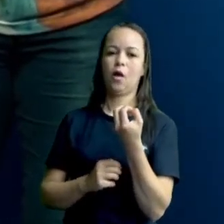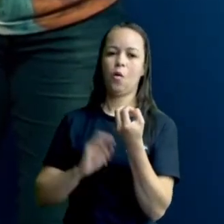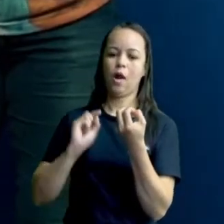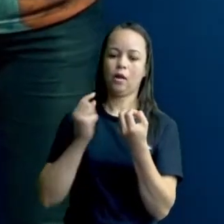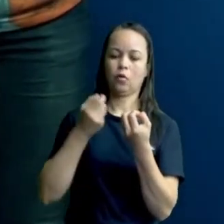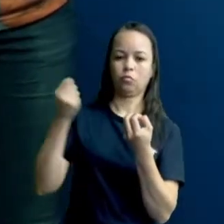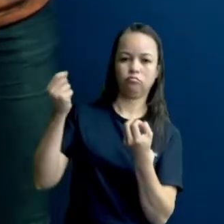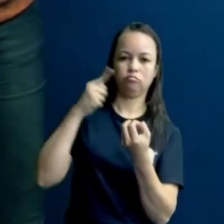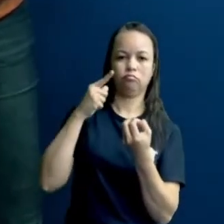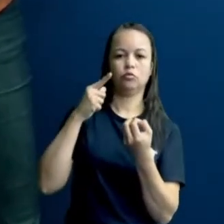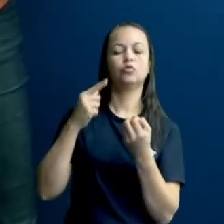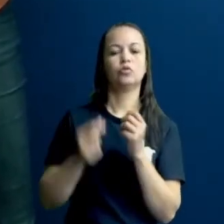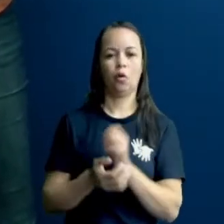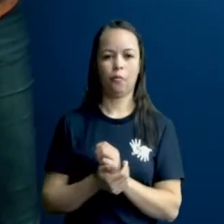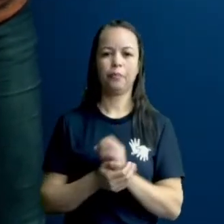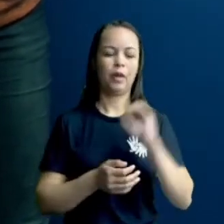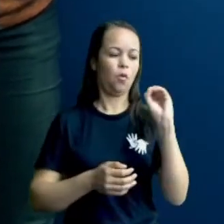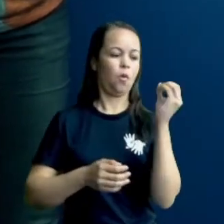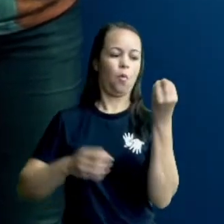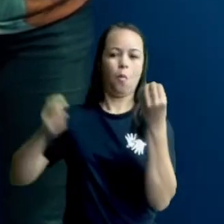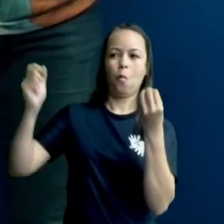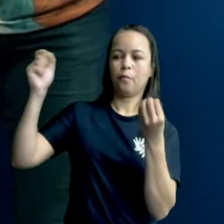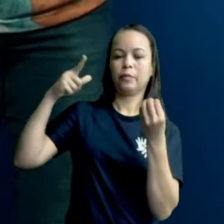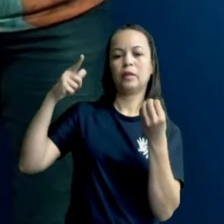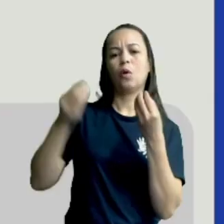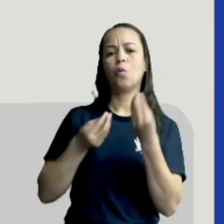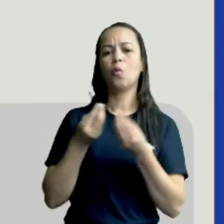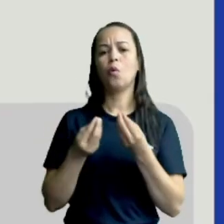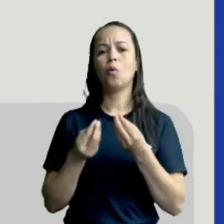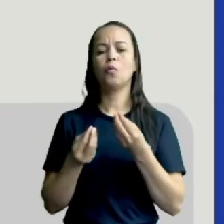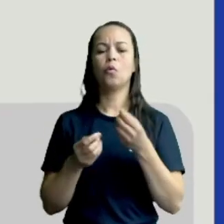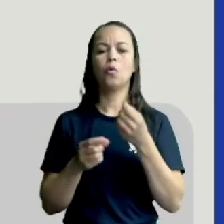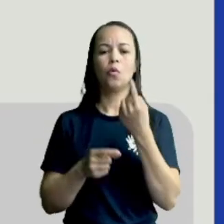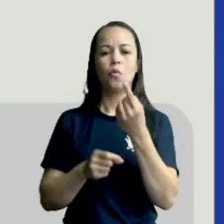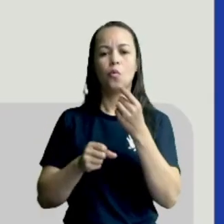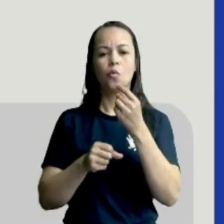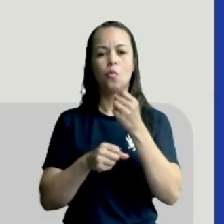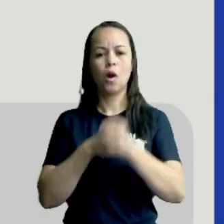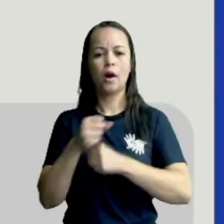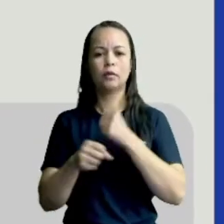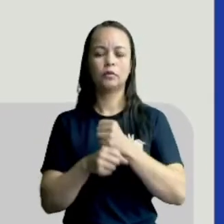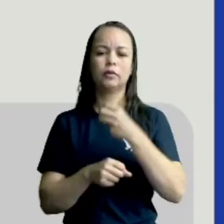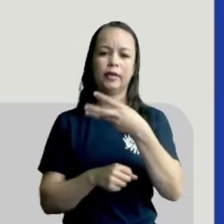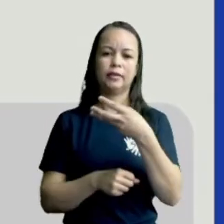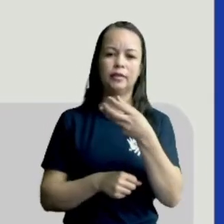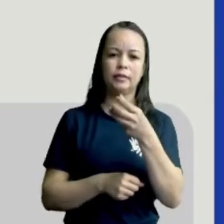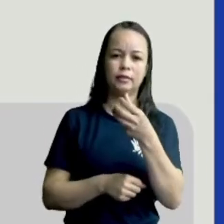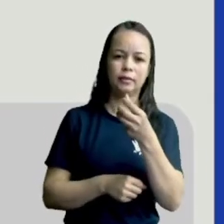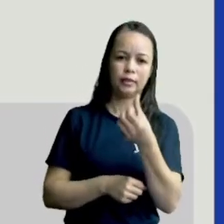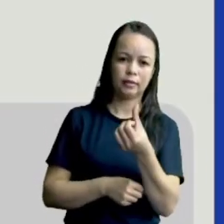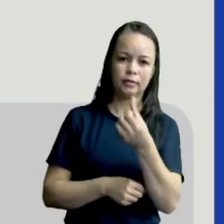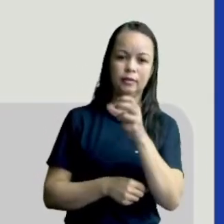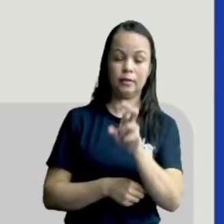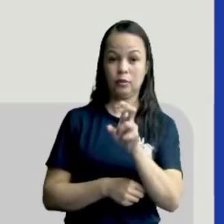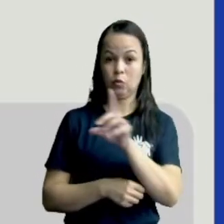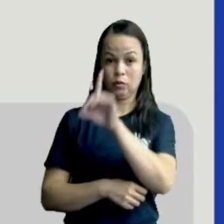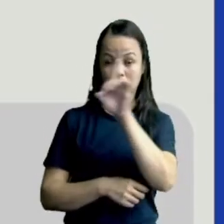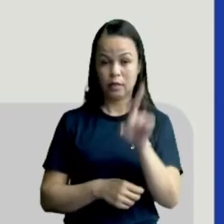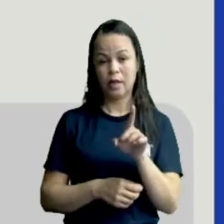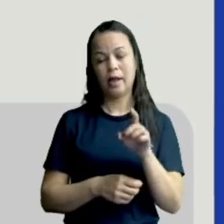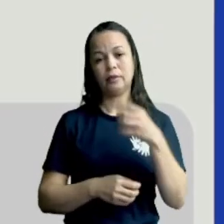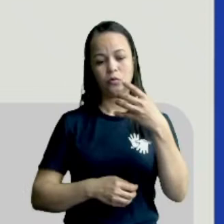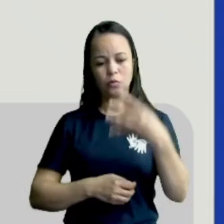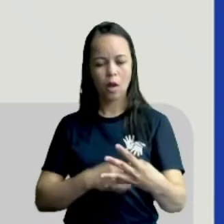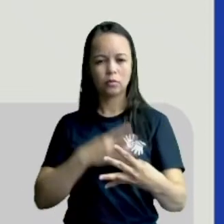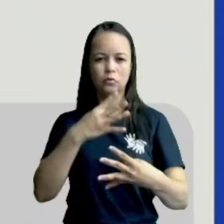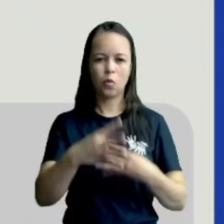Então, normalmente, um ano corresponde a 365 dias, como a gente viu lá no quadrinho. No entanto, de 4 em 4 anos,